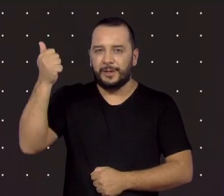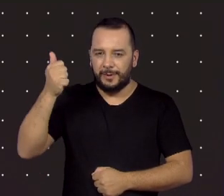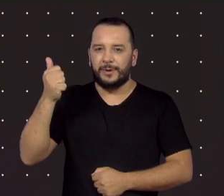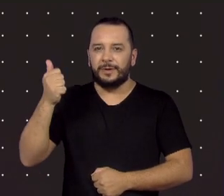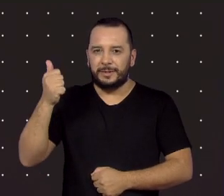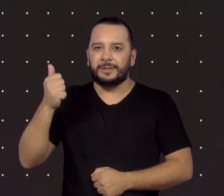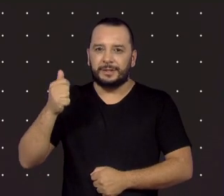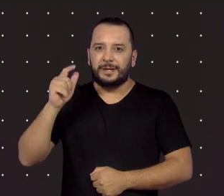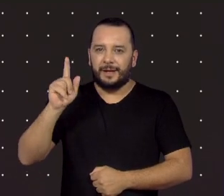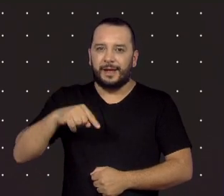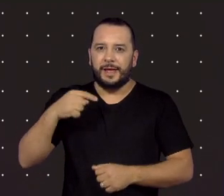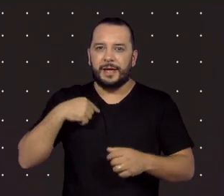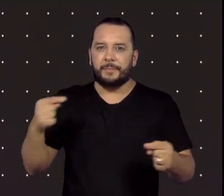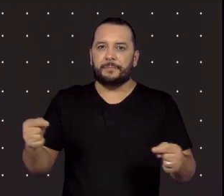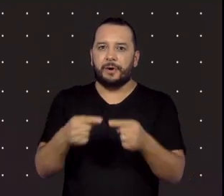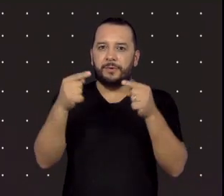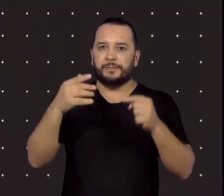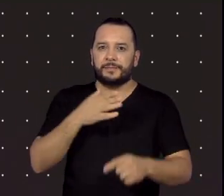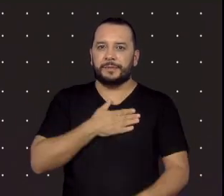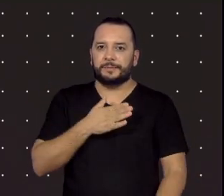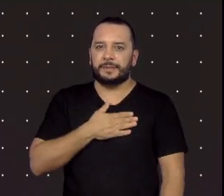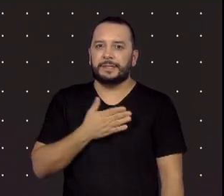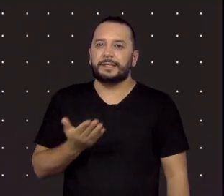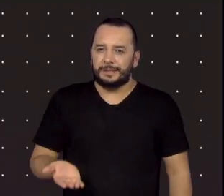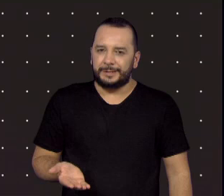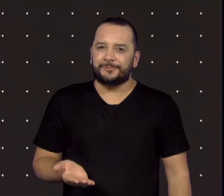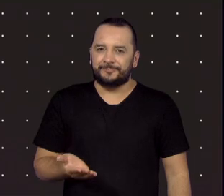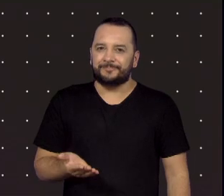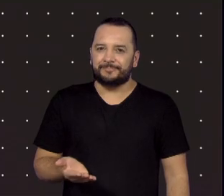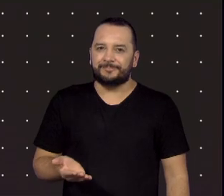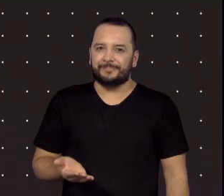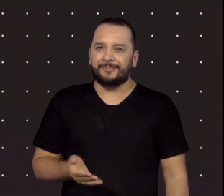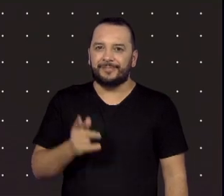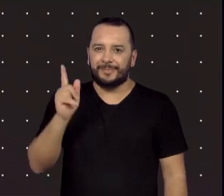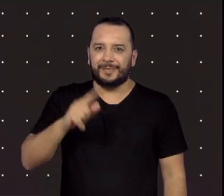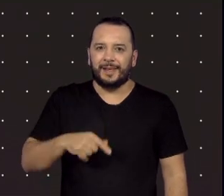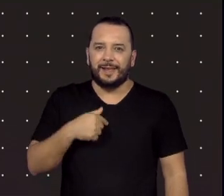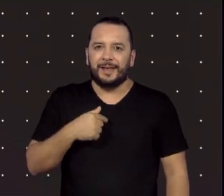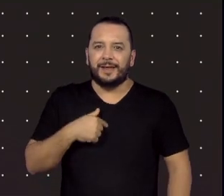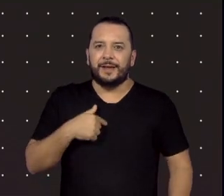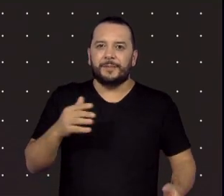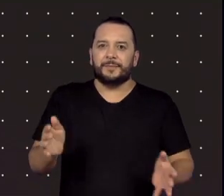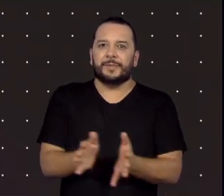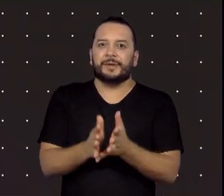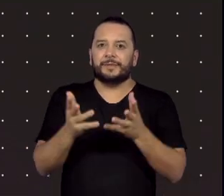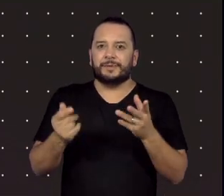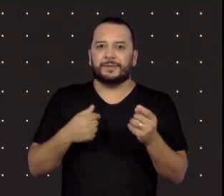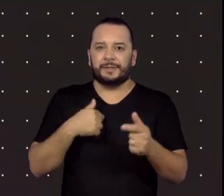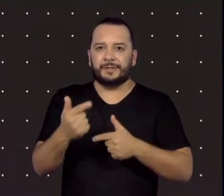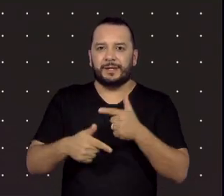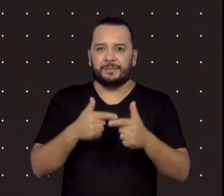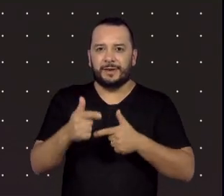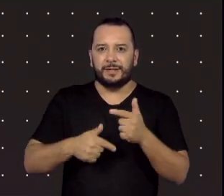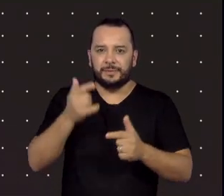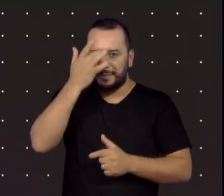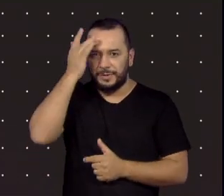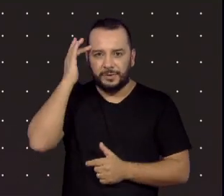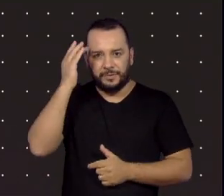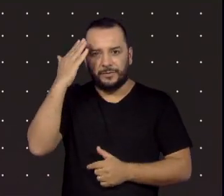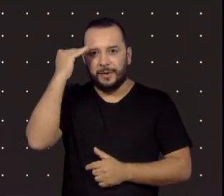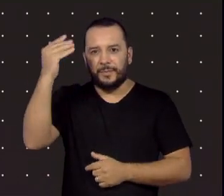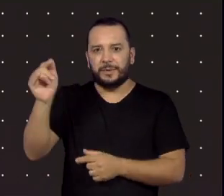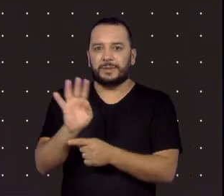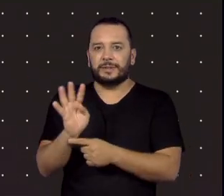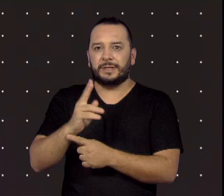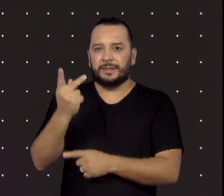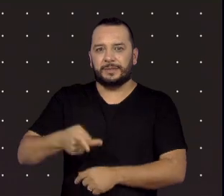uma luva. E foi assim uma coisa maravilhosa trabalhar com grandes ícones do cinema nacional.